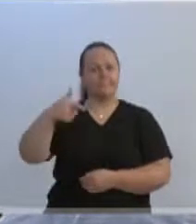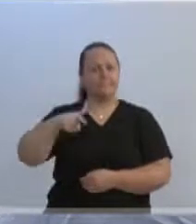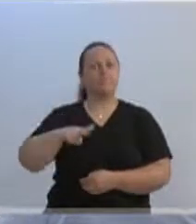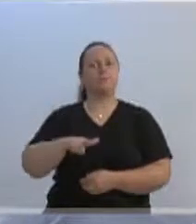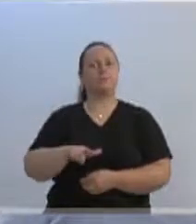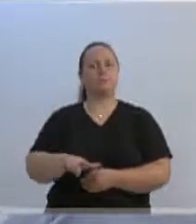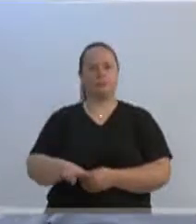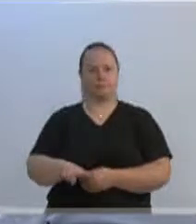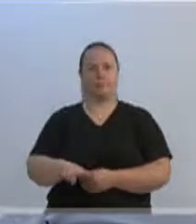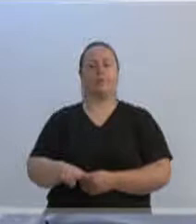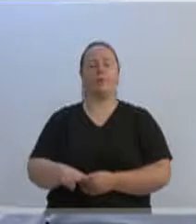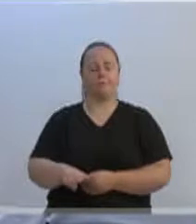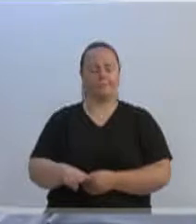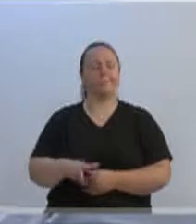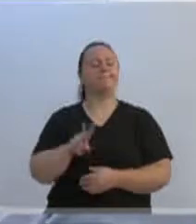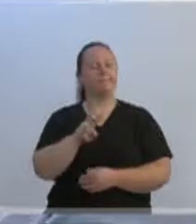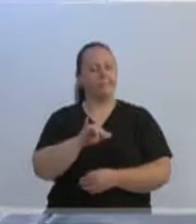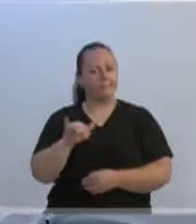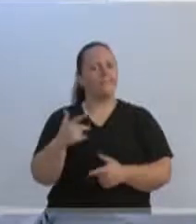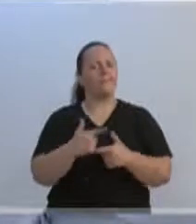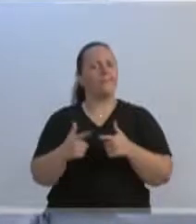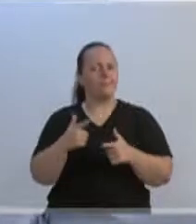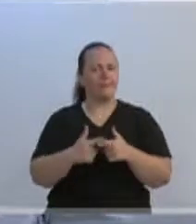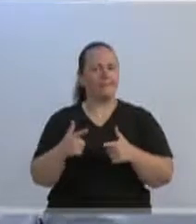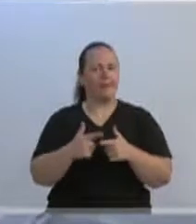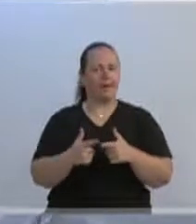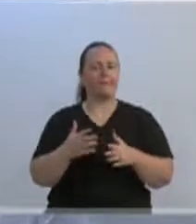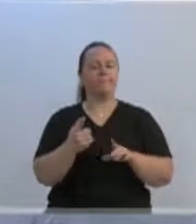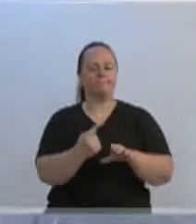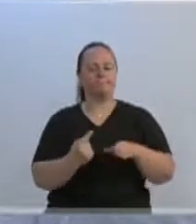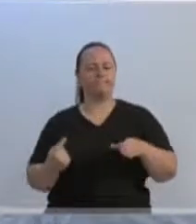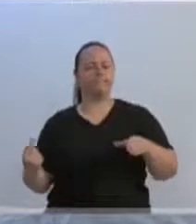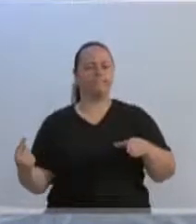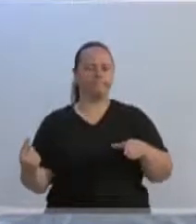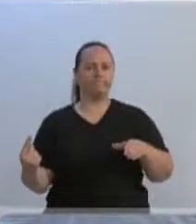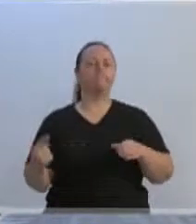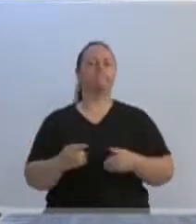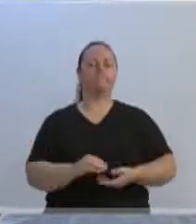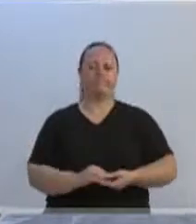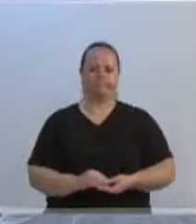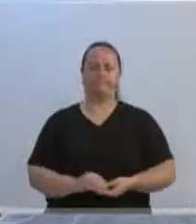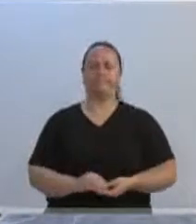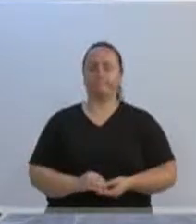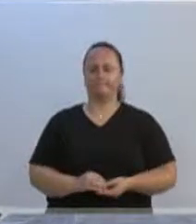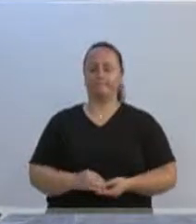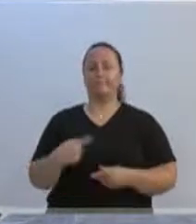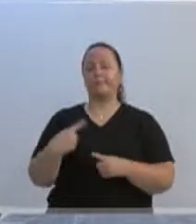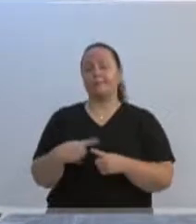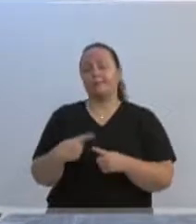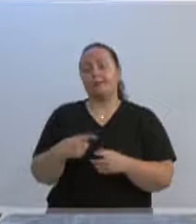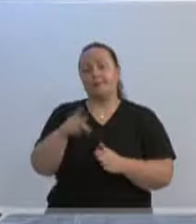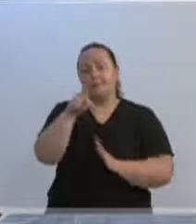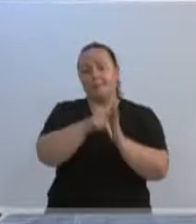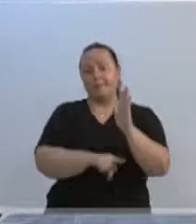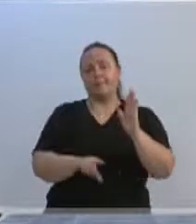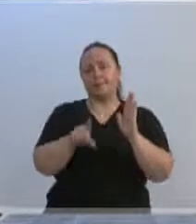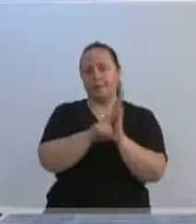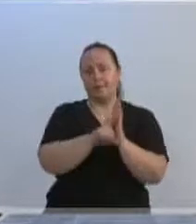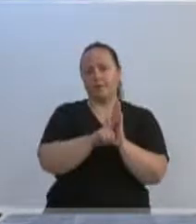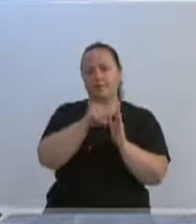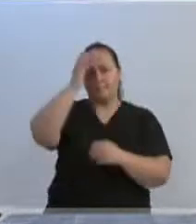vão ser discriminados com esse projeto de lei do governo napoleão e mário